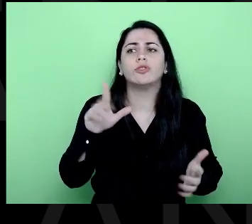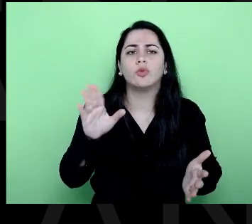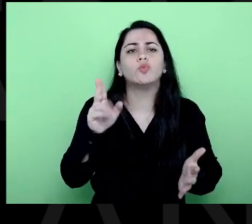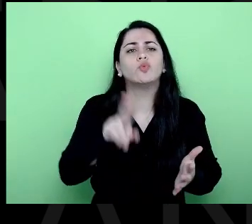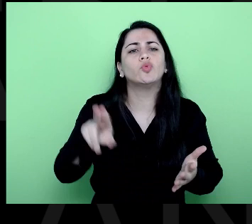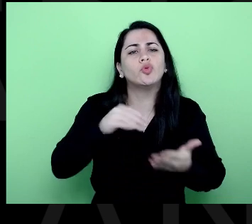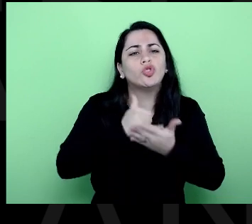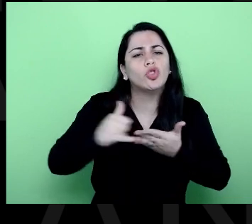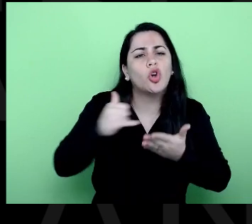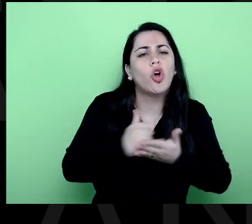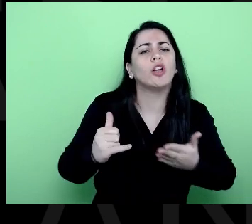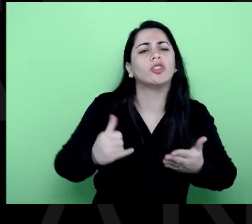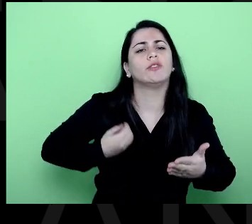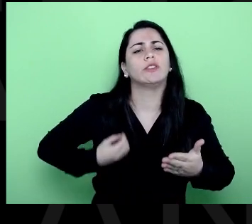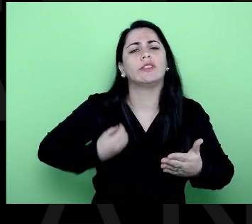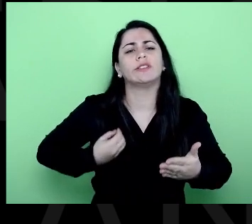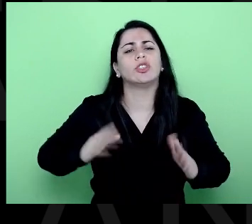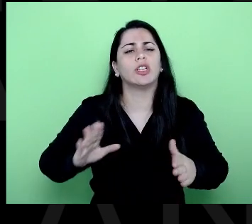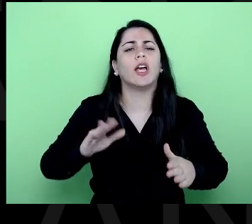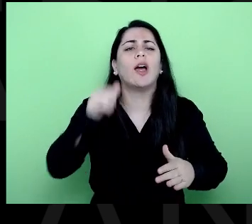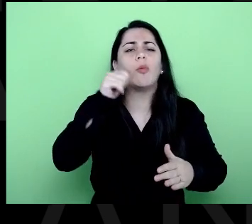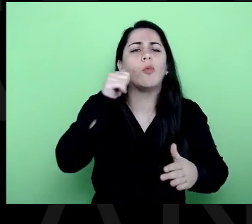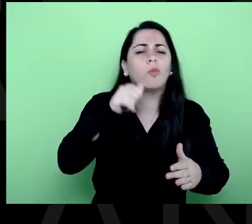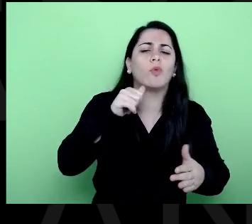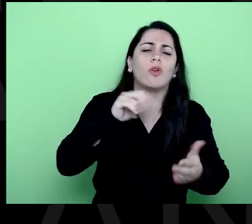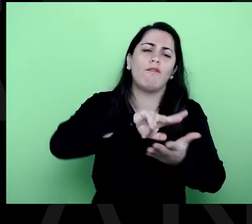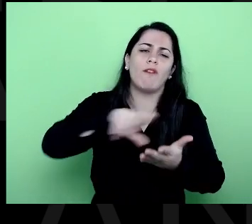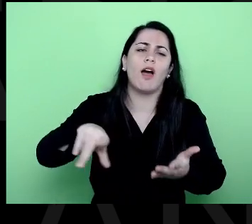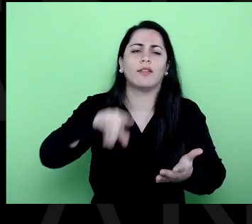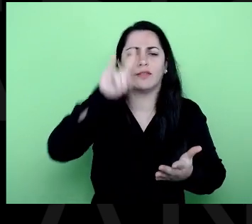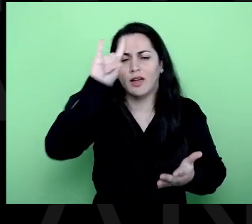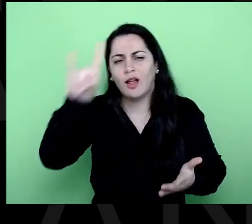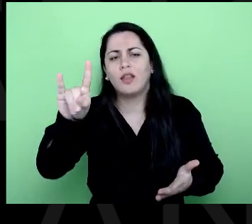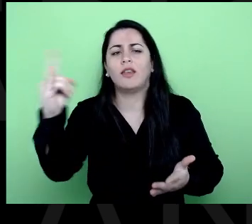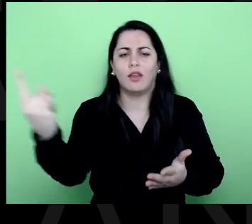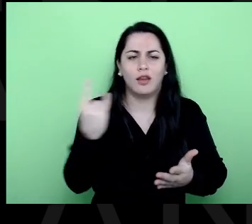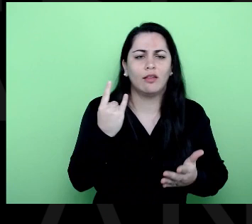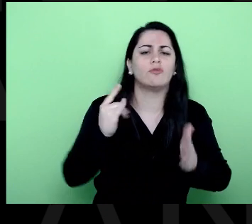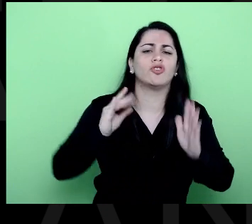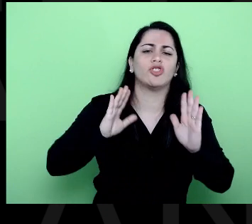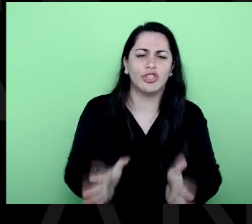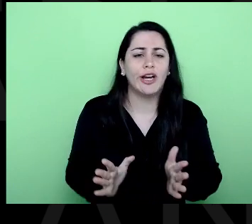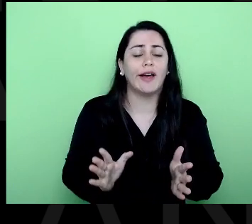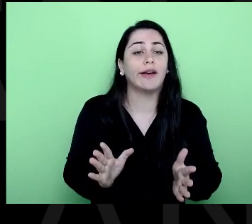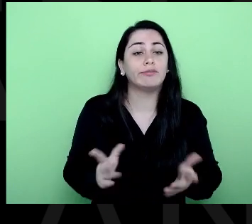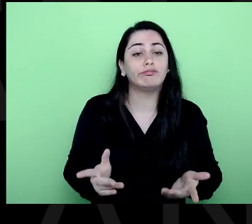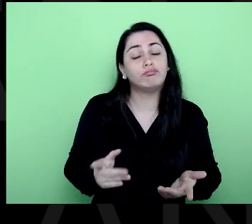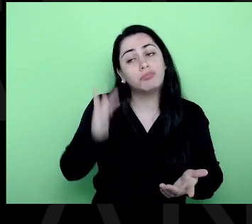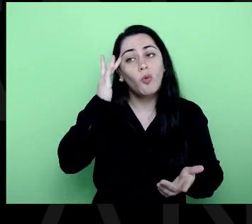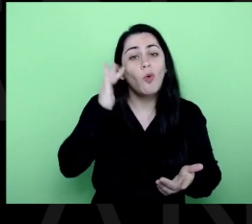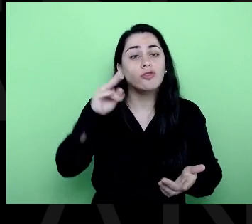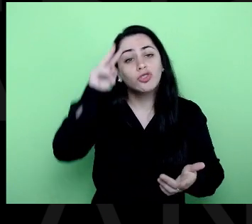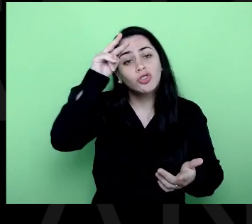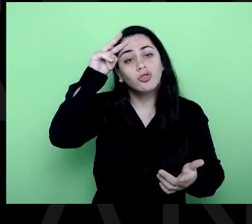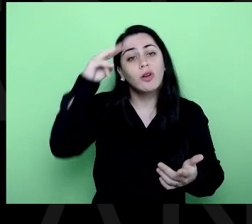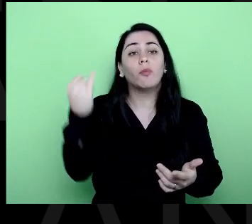mundo inteiro, um cara que teve várias mulheres, que traiu, foi traído. Sabe, isso eu acho instigante um personagem. Para